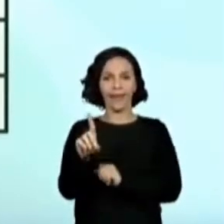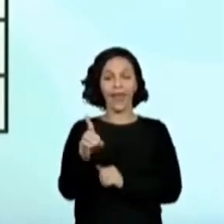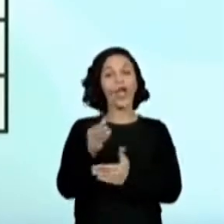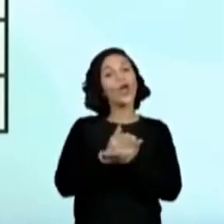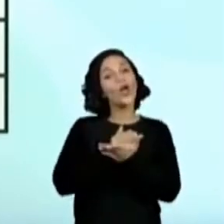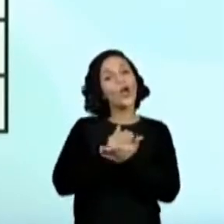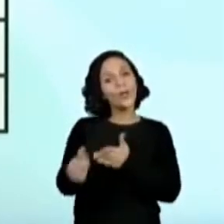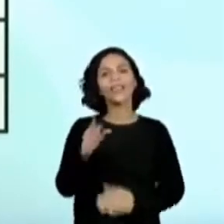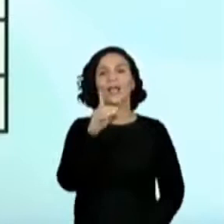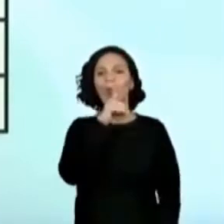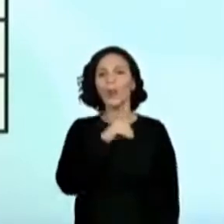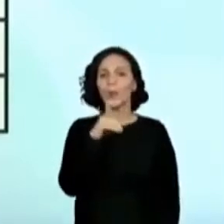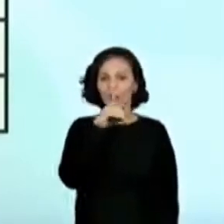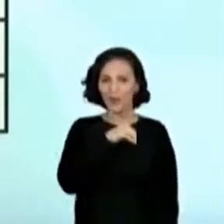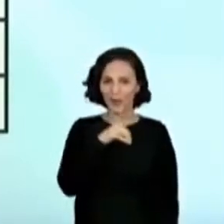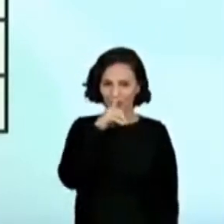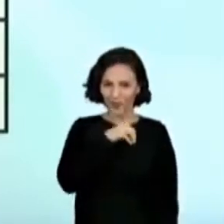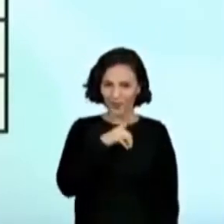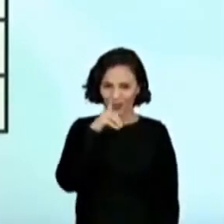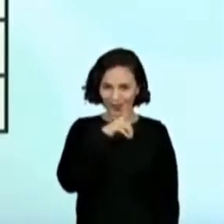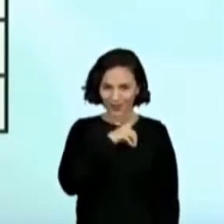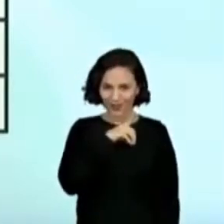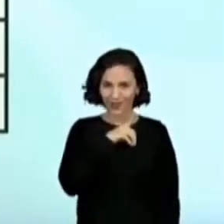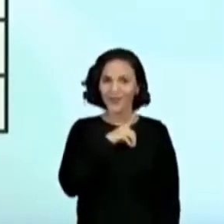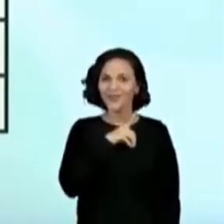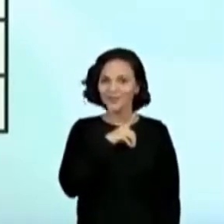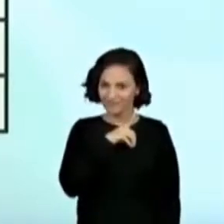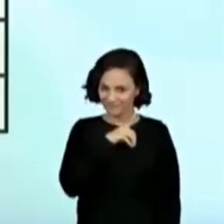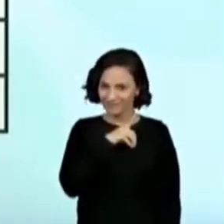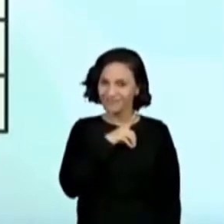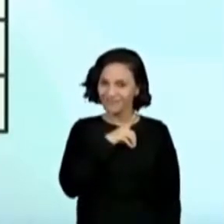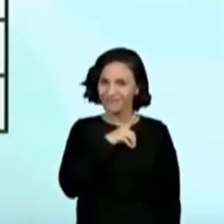quê? Domingo.